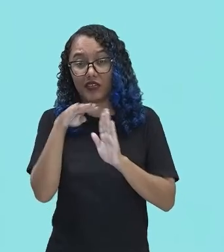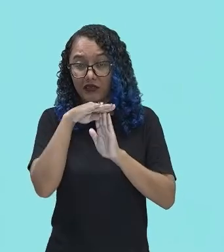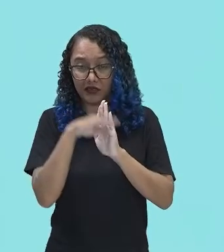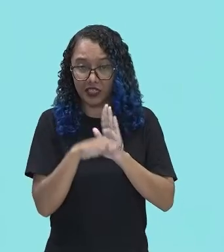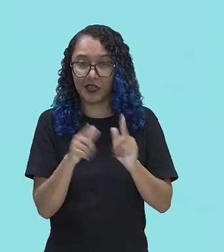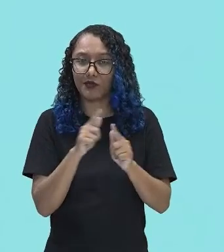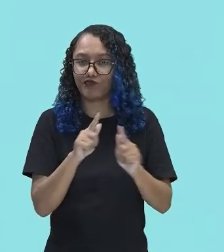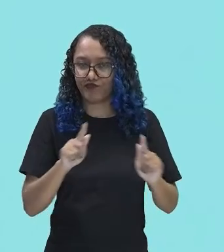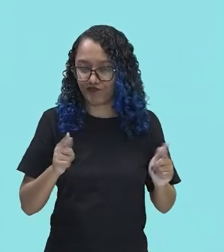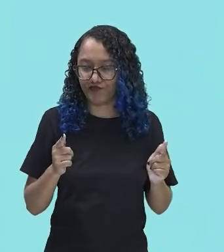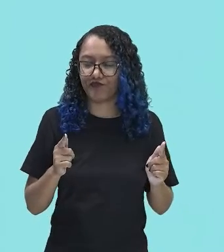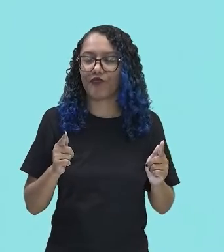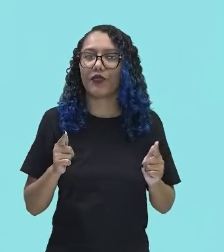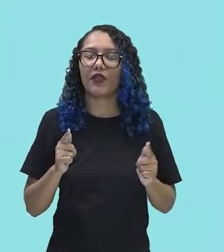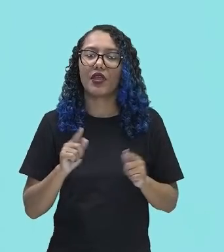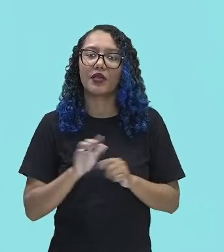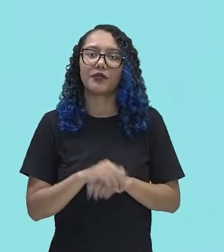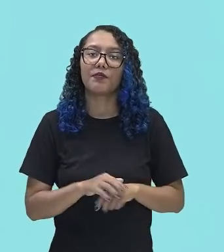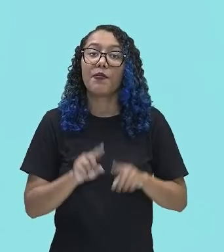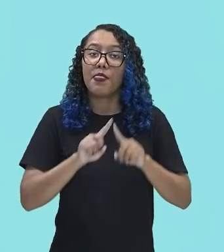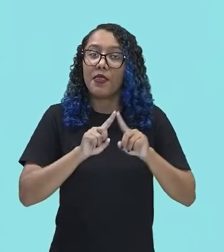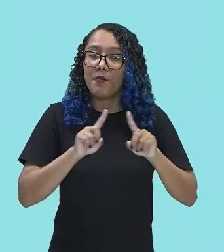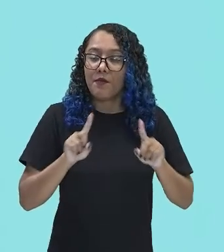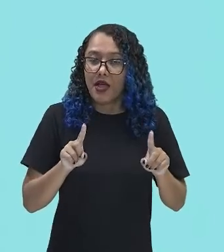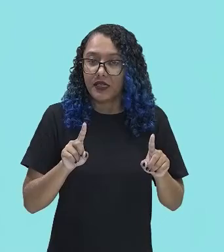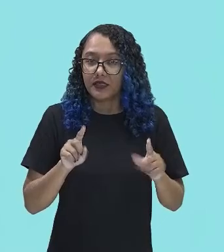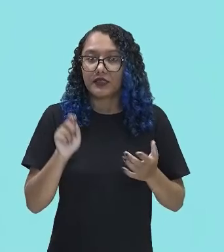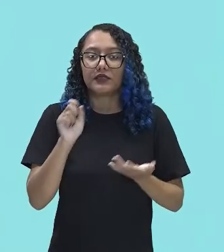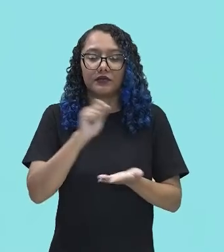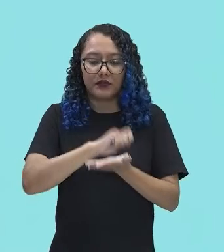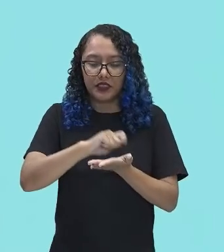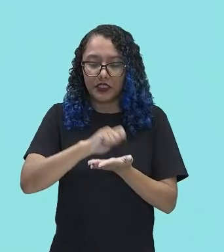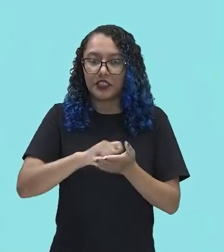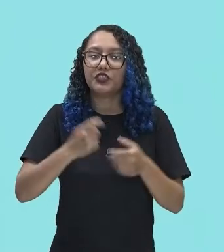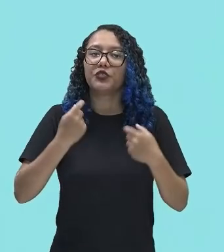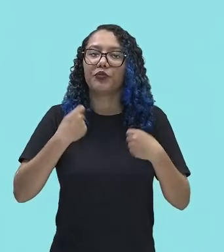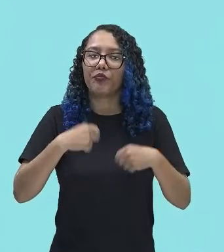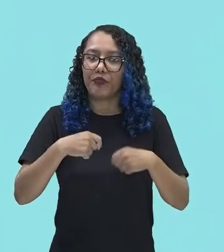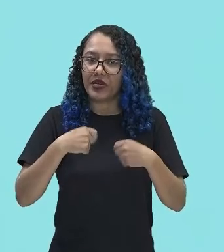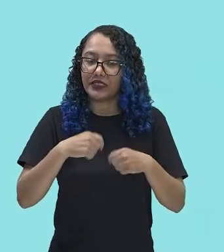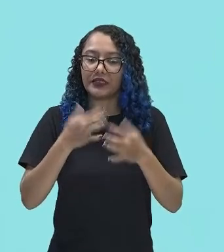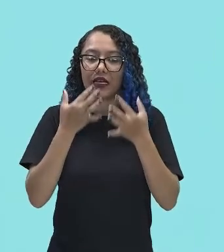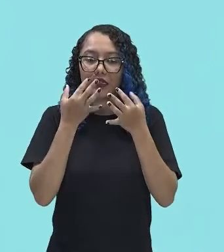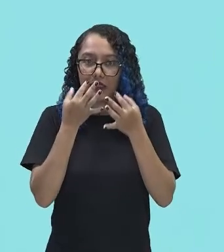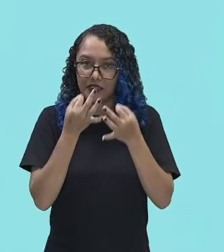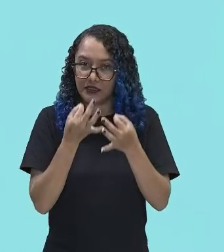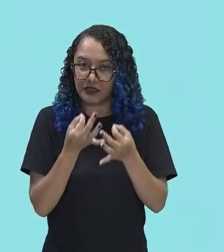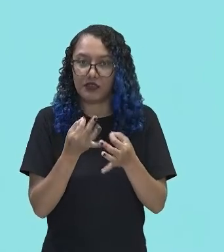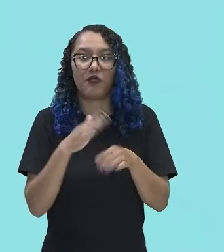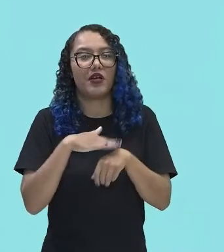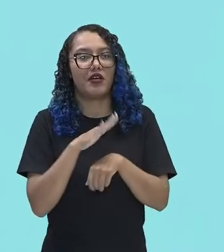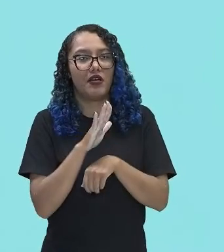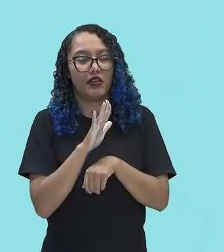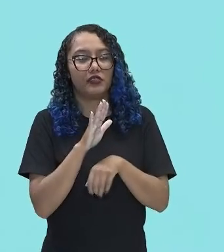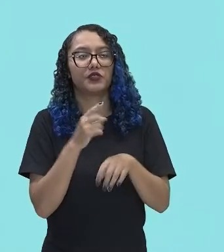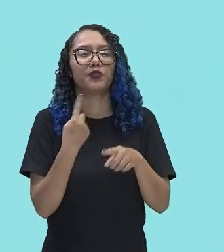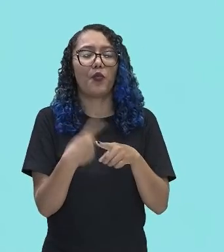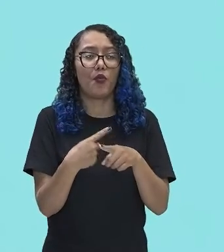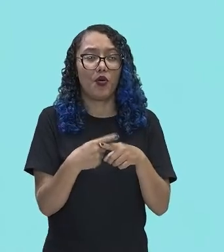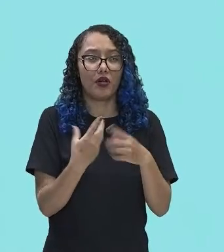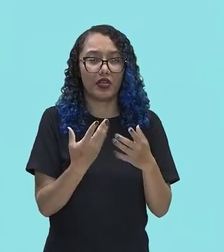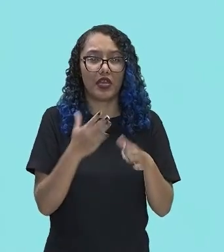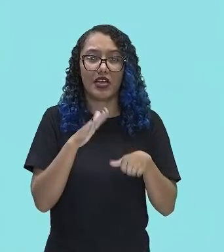né? As regras gramaticais. Quando a gente está na escrita, é necessário um pouquinho mais de atenção. Até mesmo porque quando a